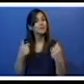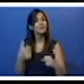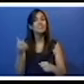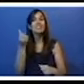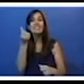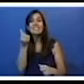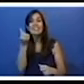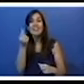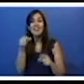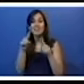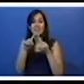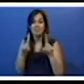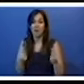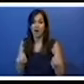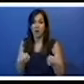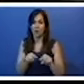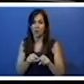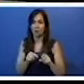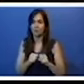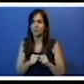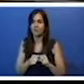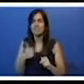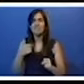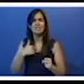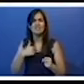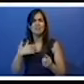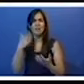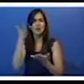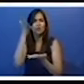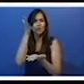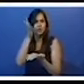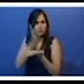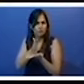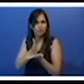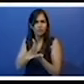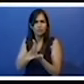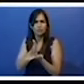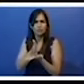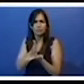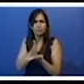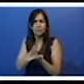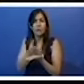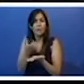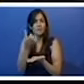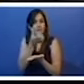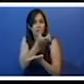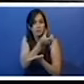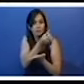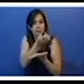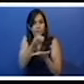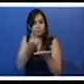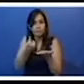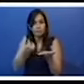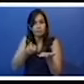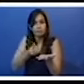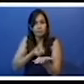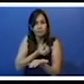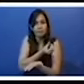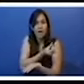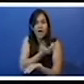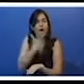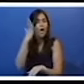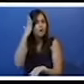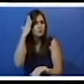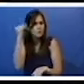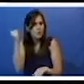triângulos se eu dividir o meu todo referência por seis eu sei que o meu